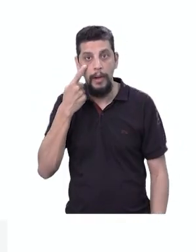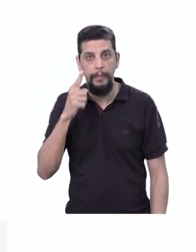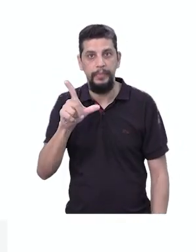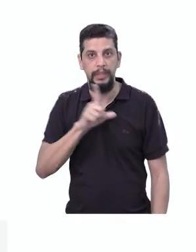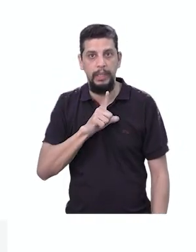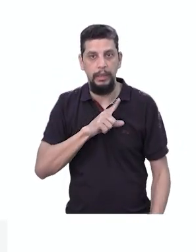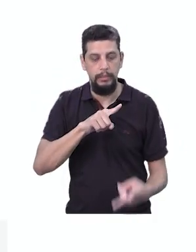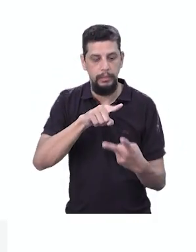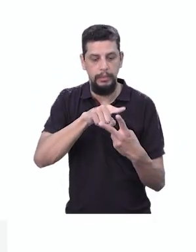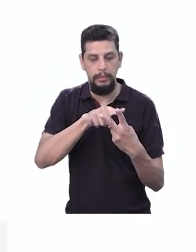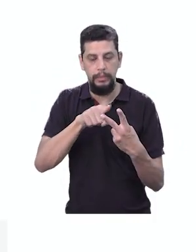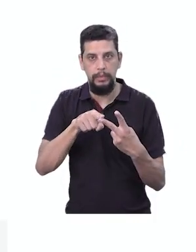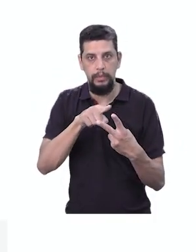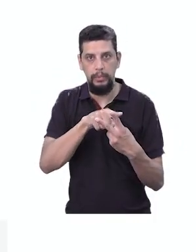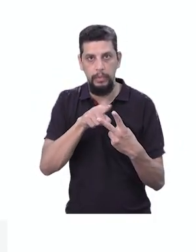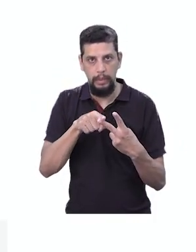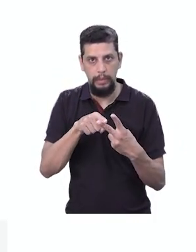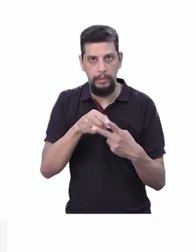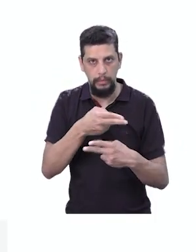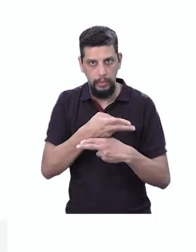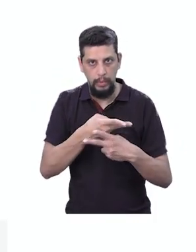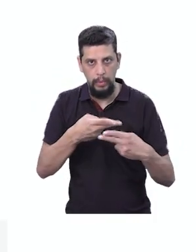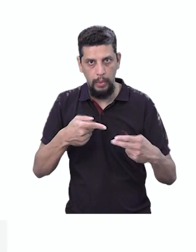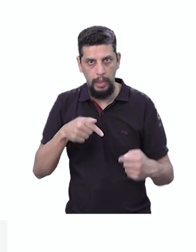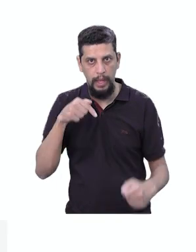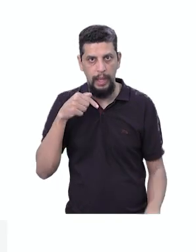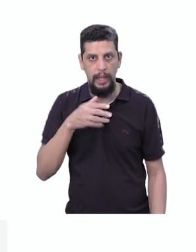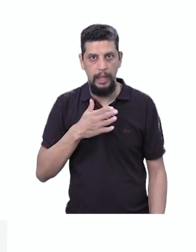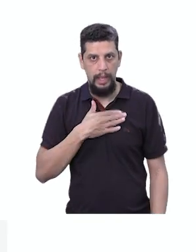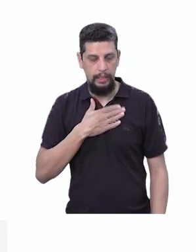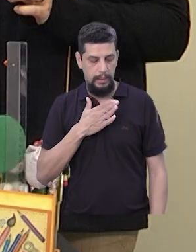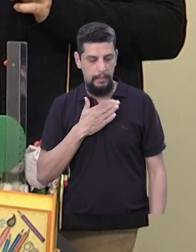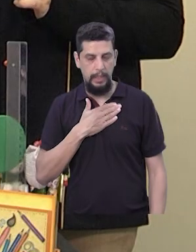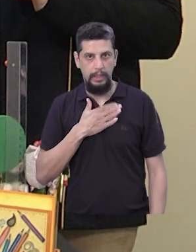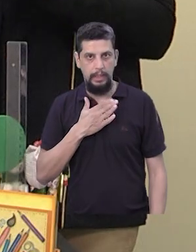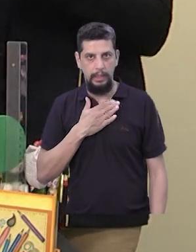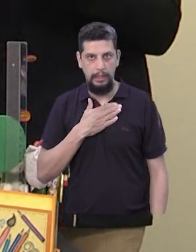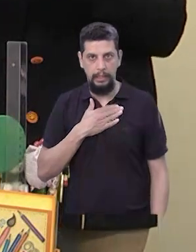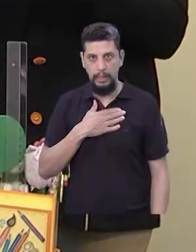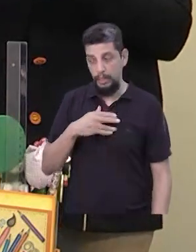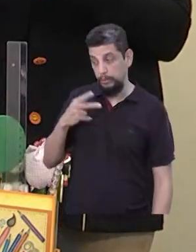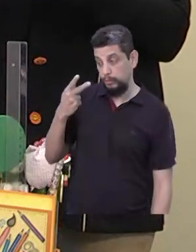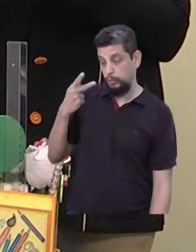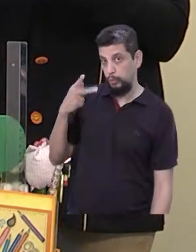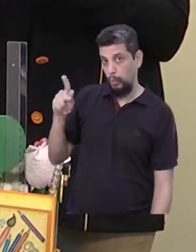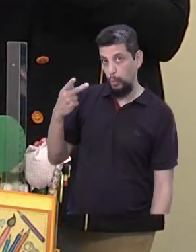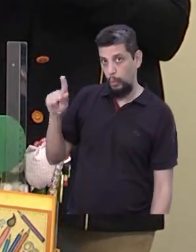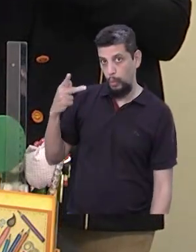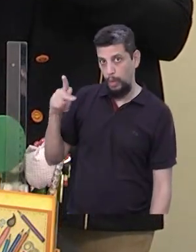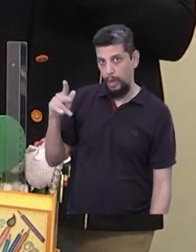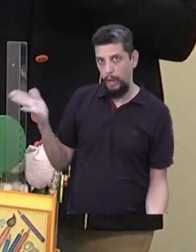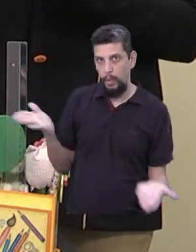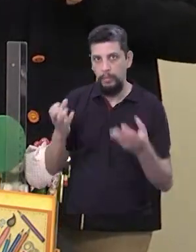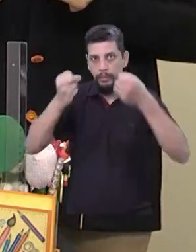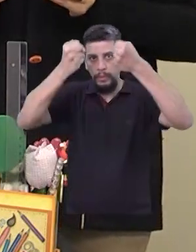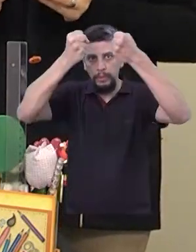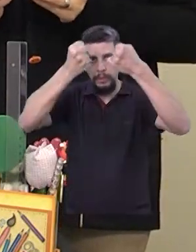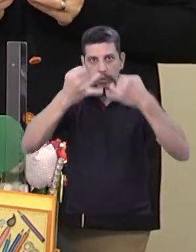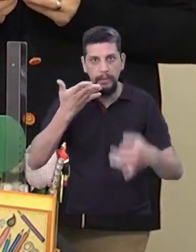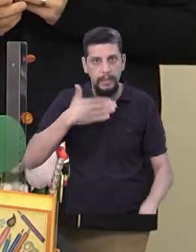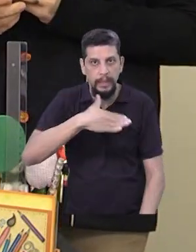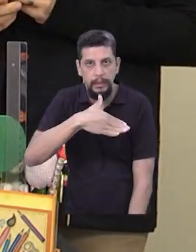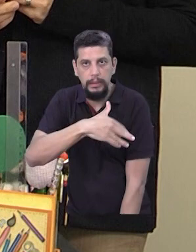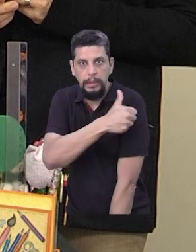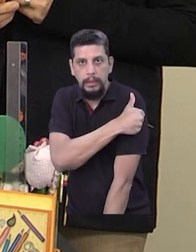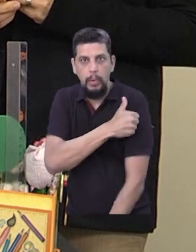Então, olha só. Eu trouxe duas marcações. Essas são suas. As minhas. E essas são as minhas. Então, vamos explicar